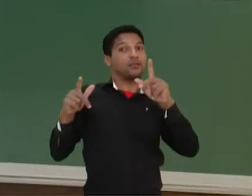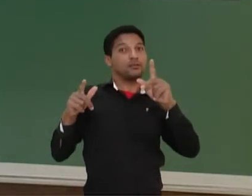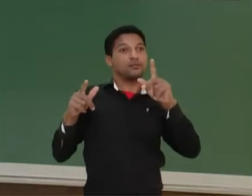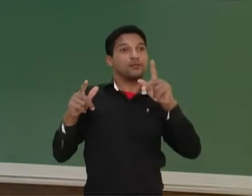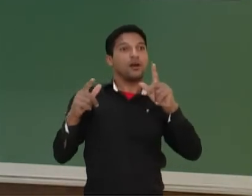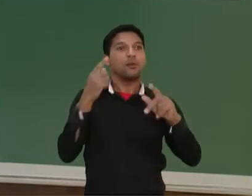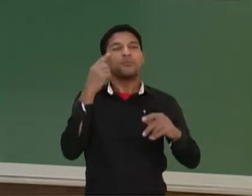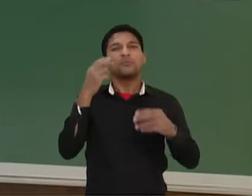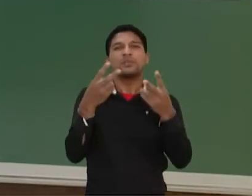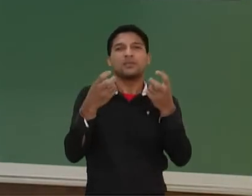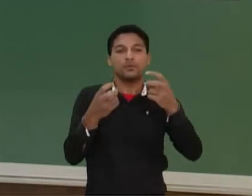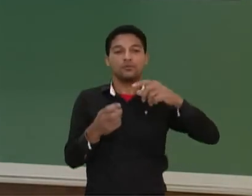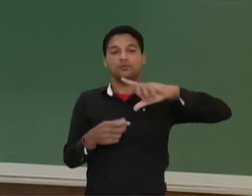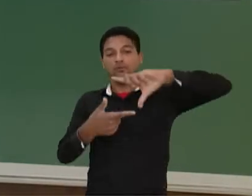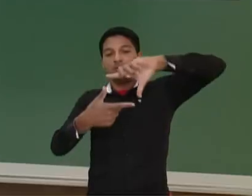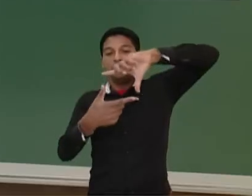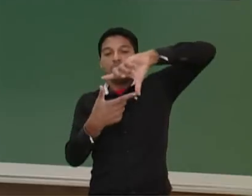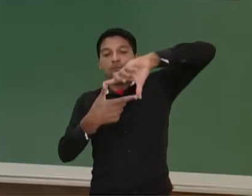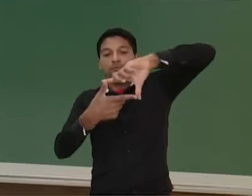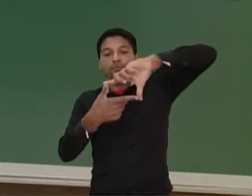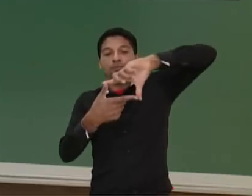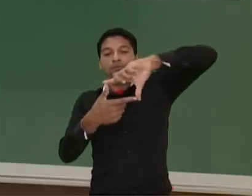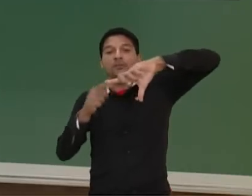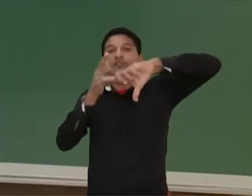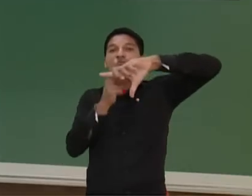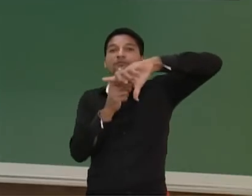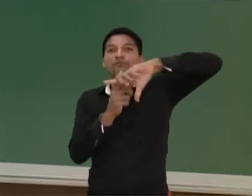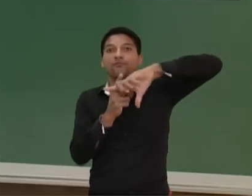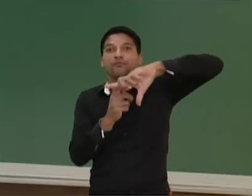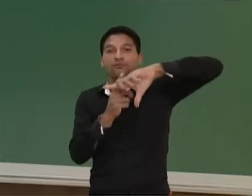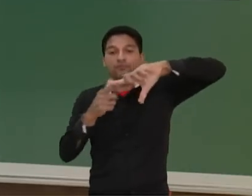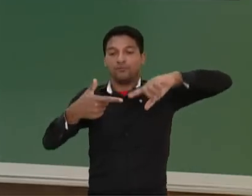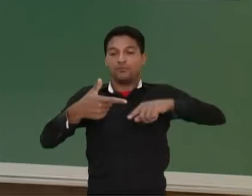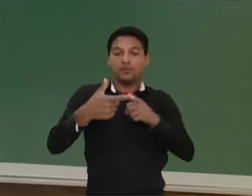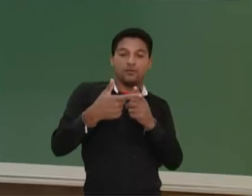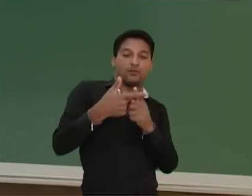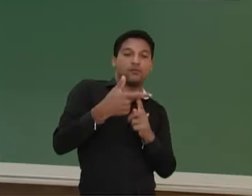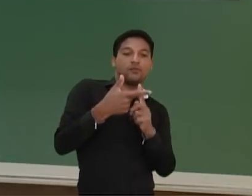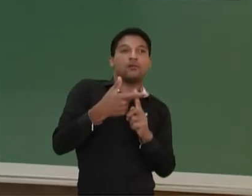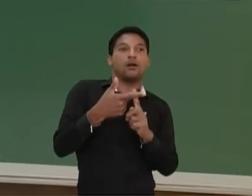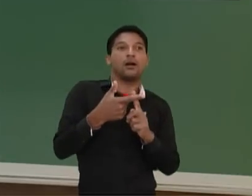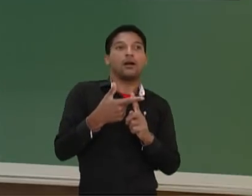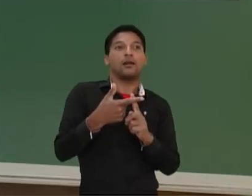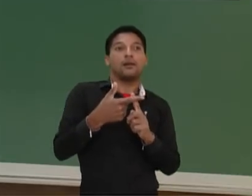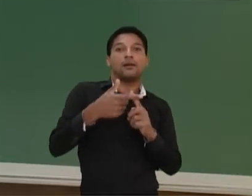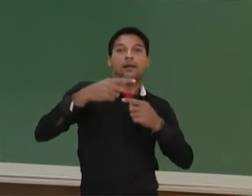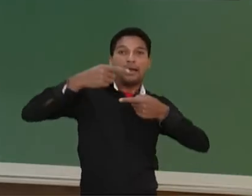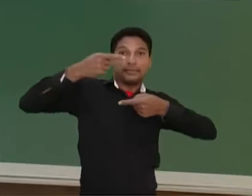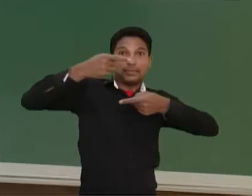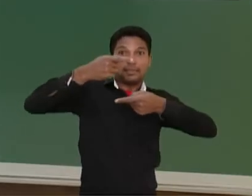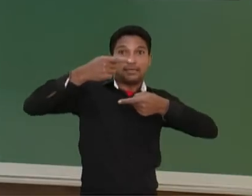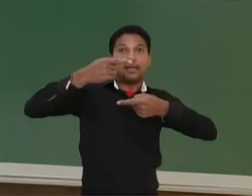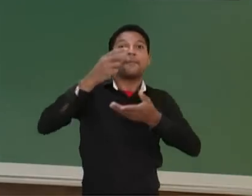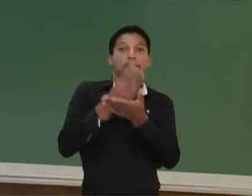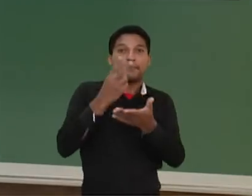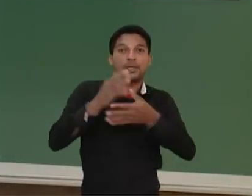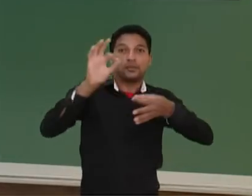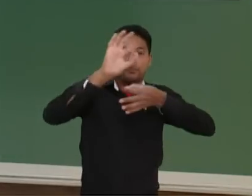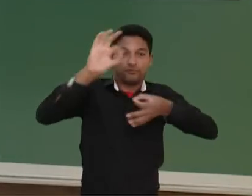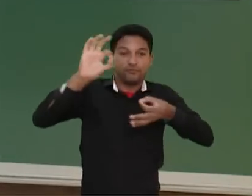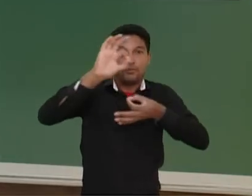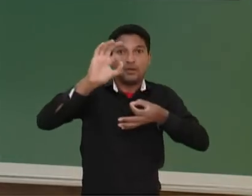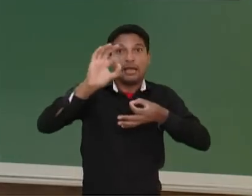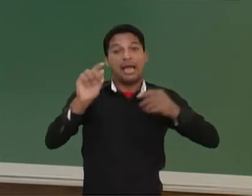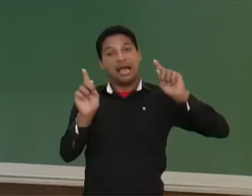risquinhos para te mostrar que os lados têm medidas distintas. Ó, os dois lados aqui têm a mesma medida, então eu risco com uma